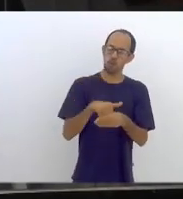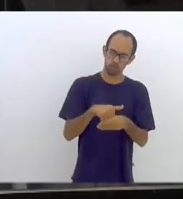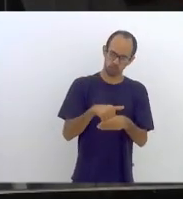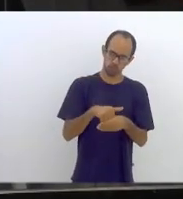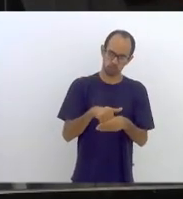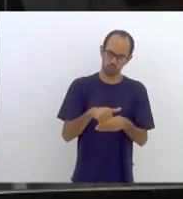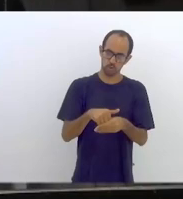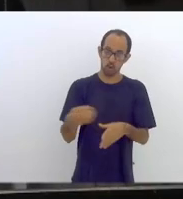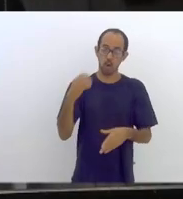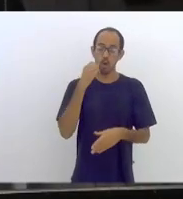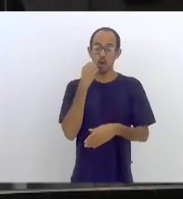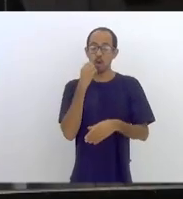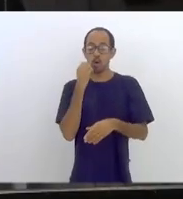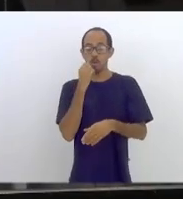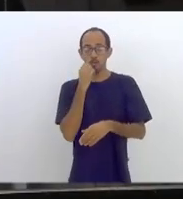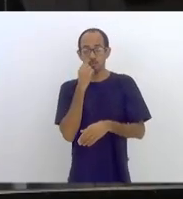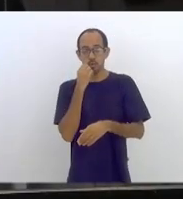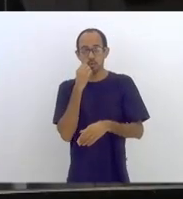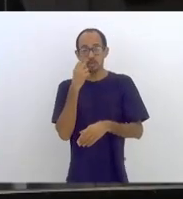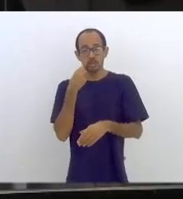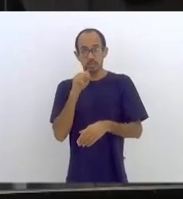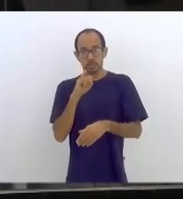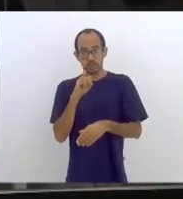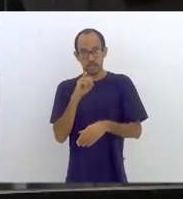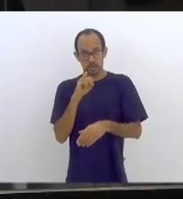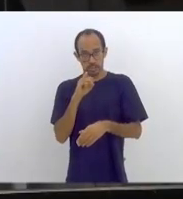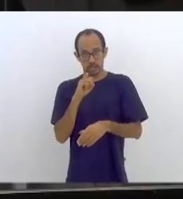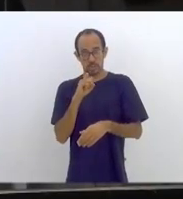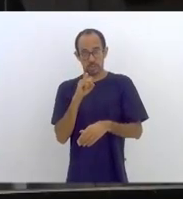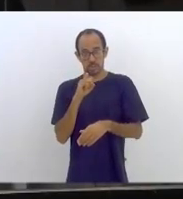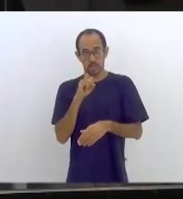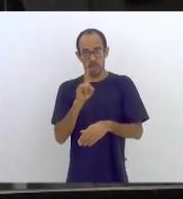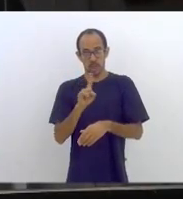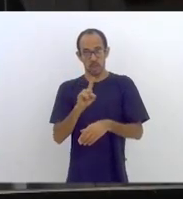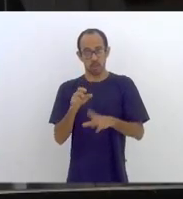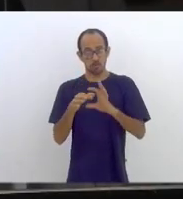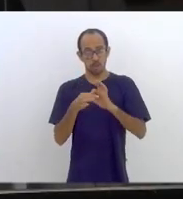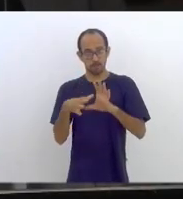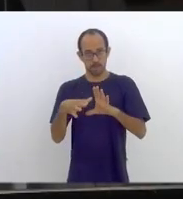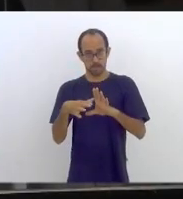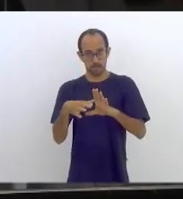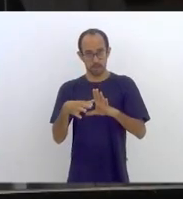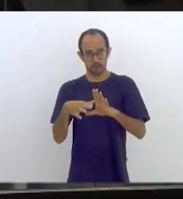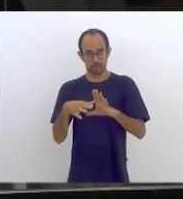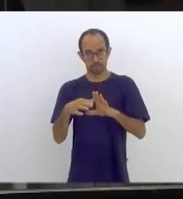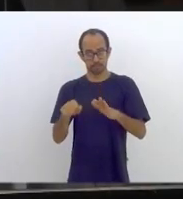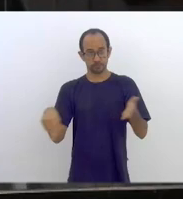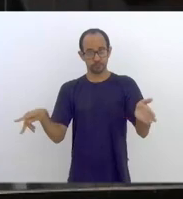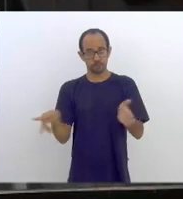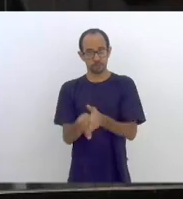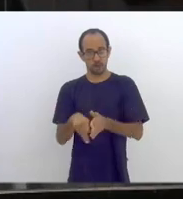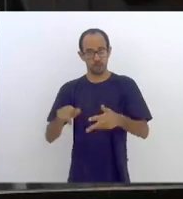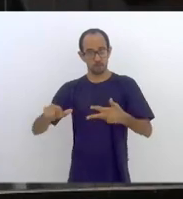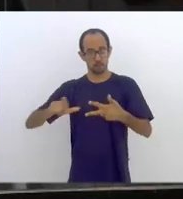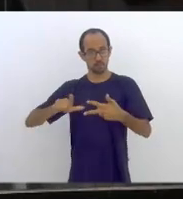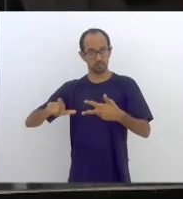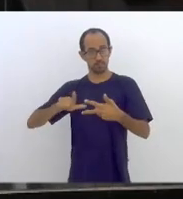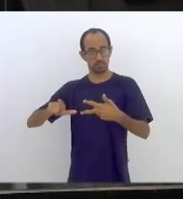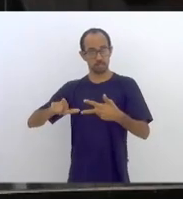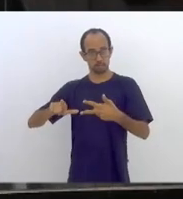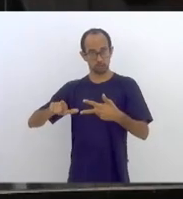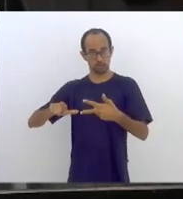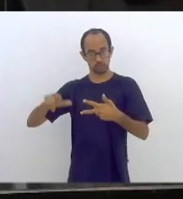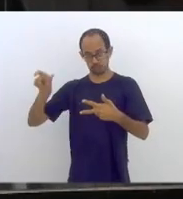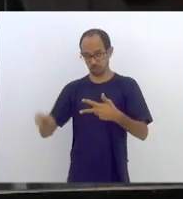e é óbvio se ele não permite que o parlamentar sofra